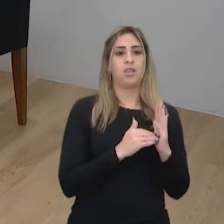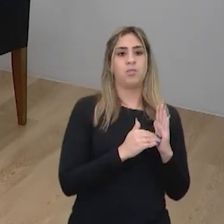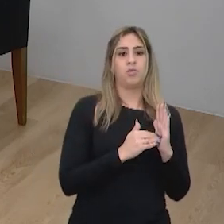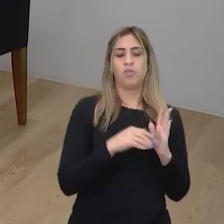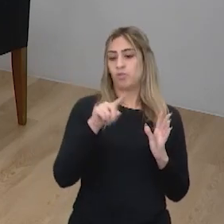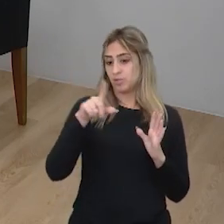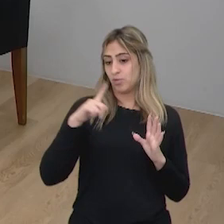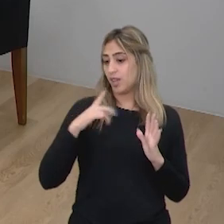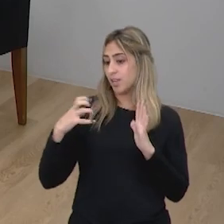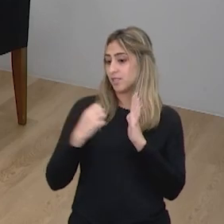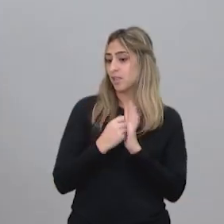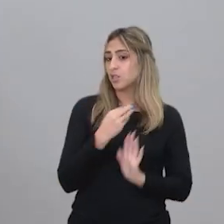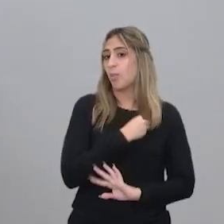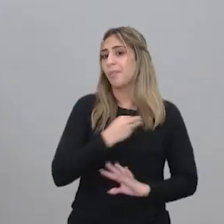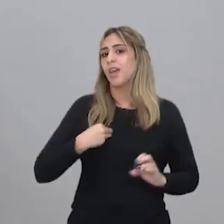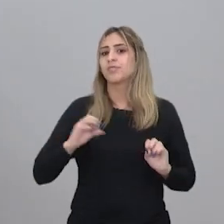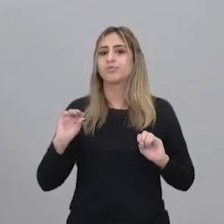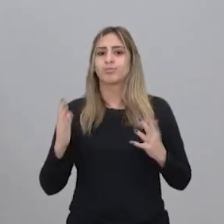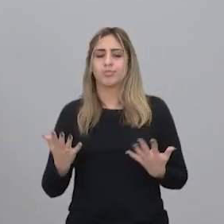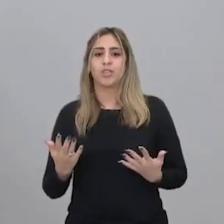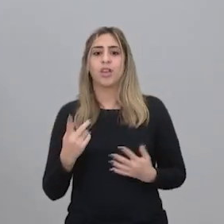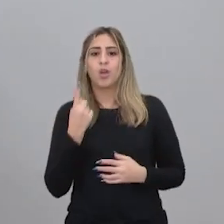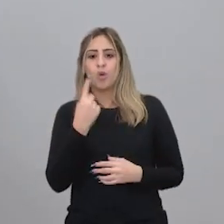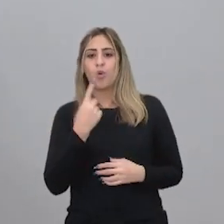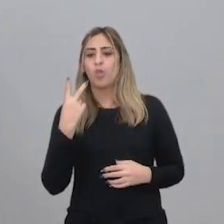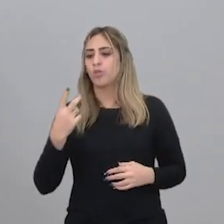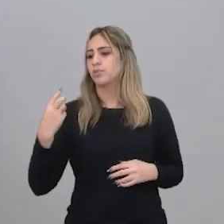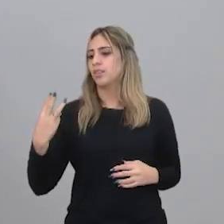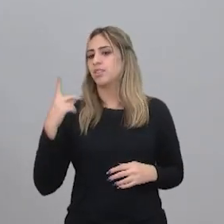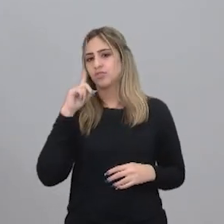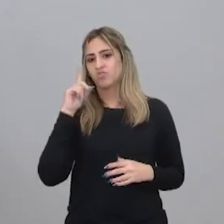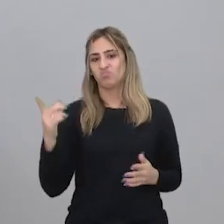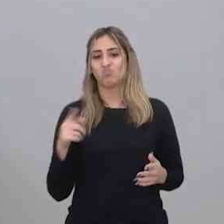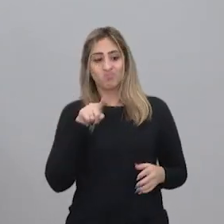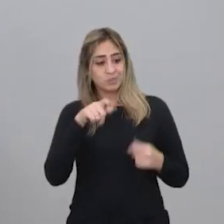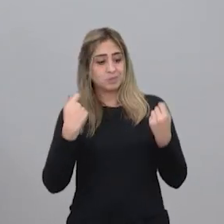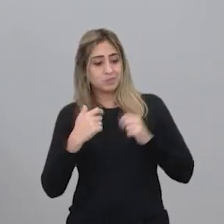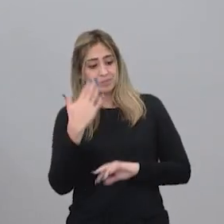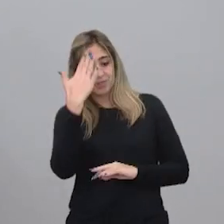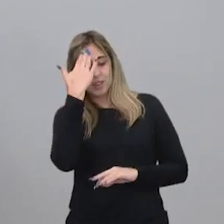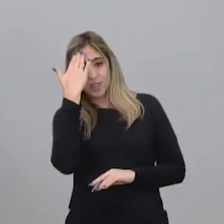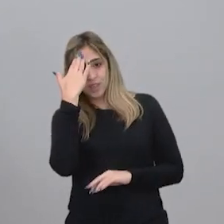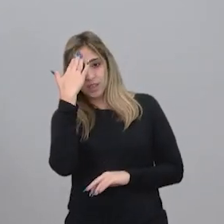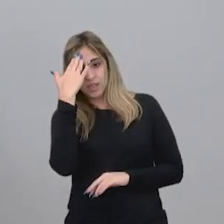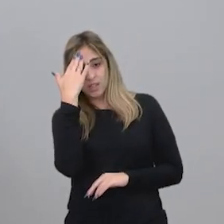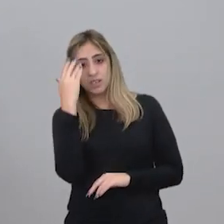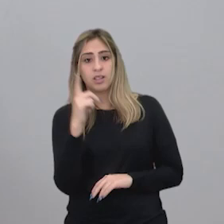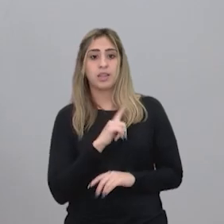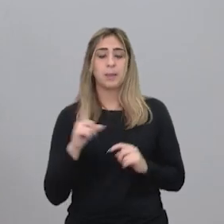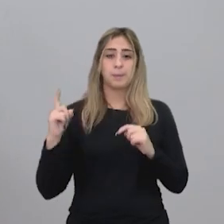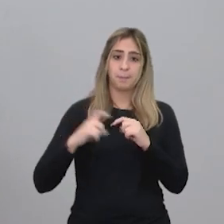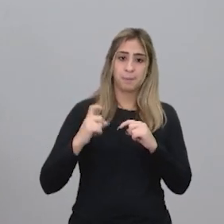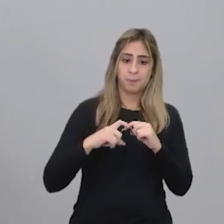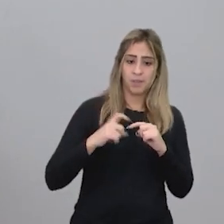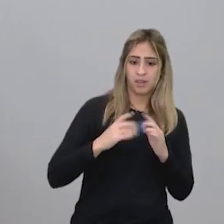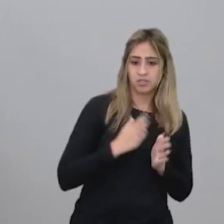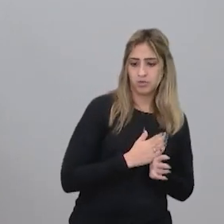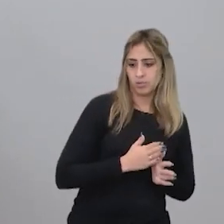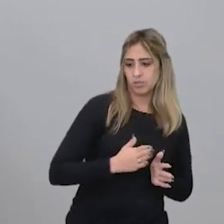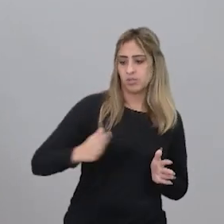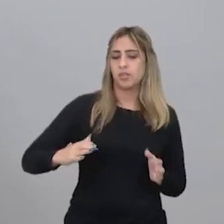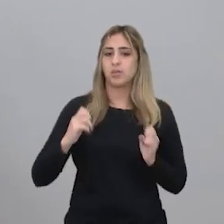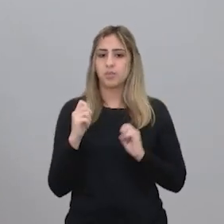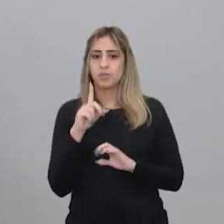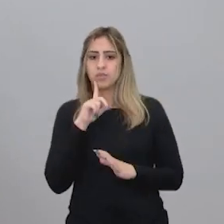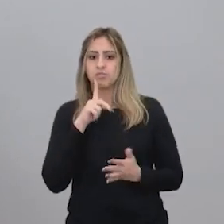não tem acesso a um médico, de repente, em 1 ou 2 ou 3 dias, você tem que ter, assim, um médico que te passe o que você deve